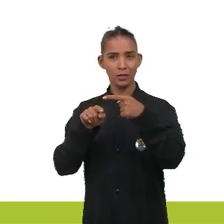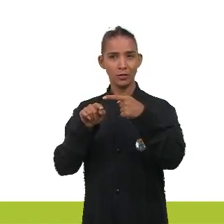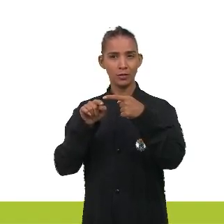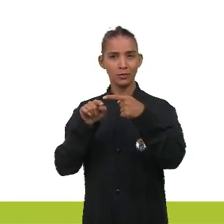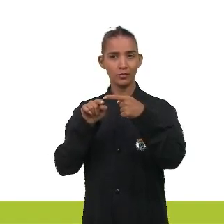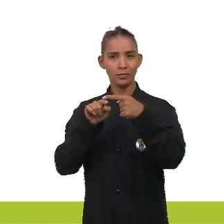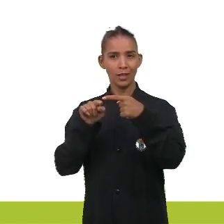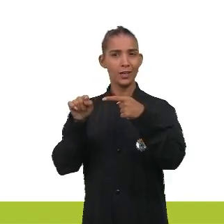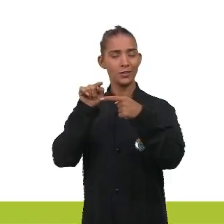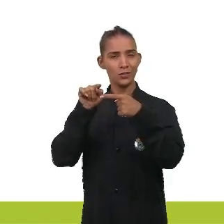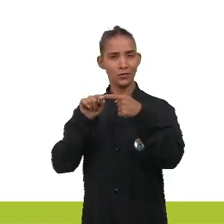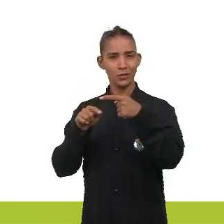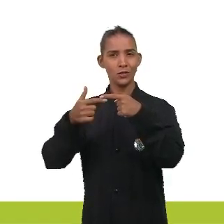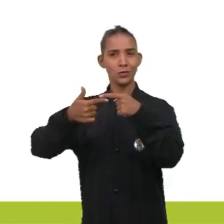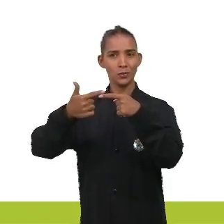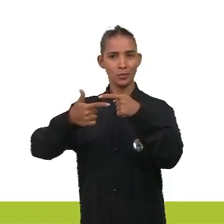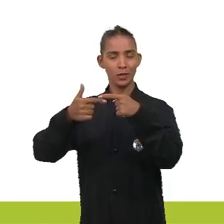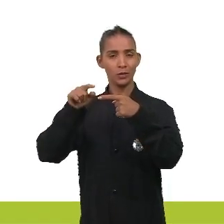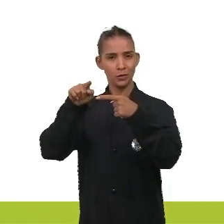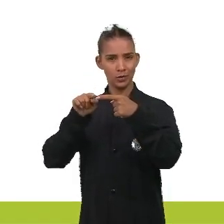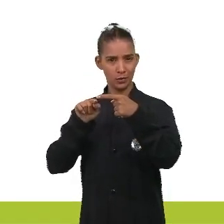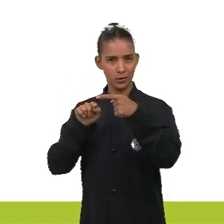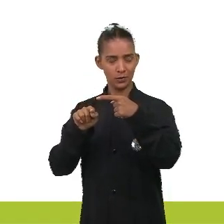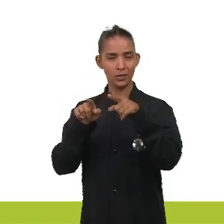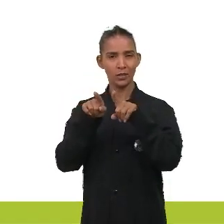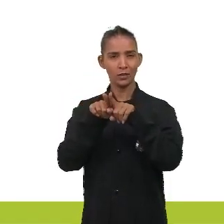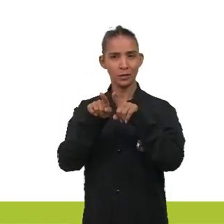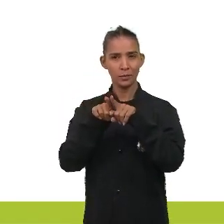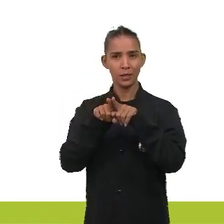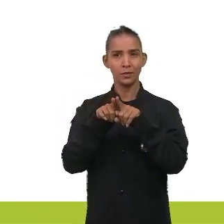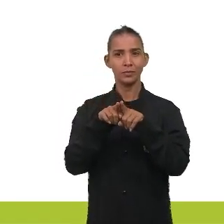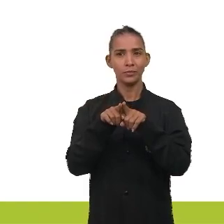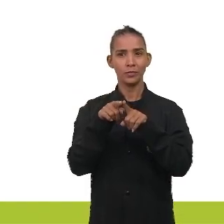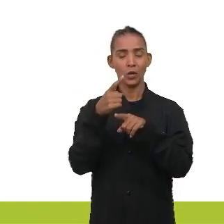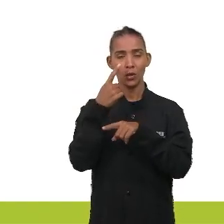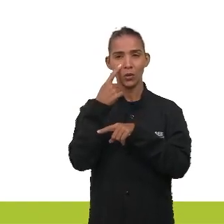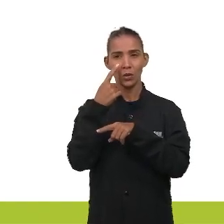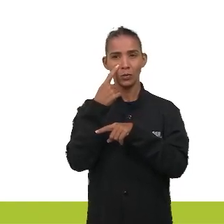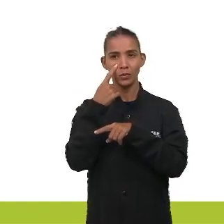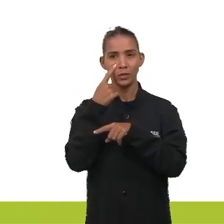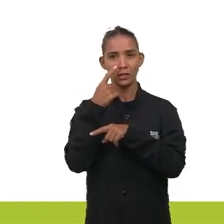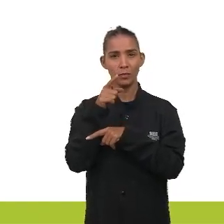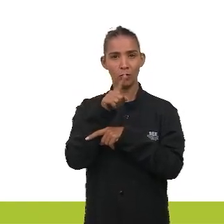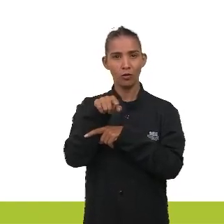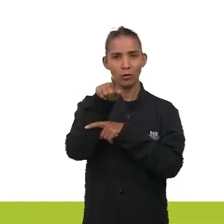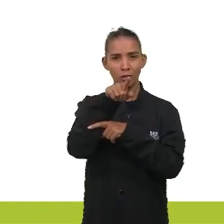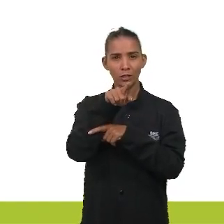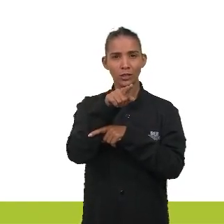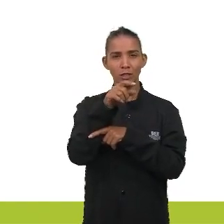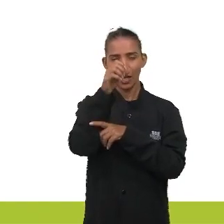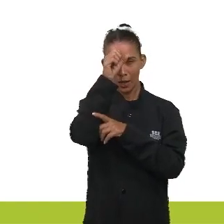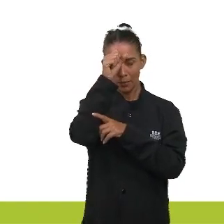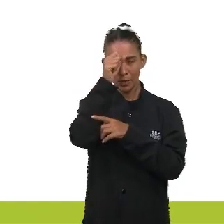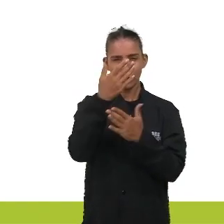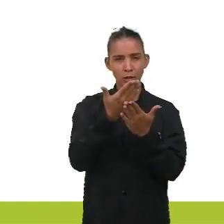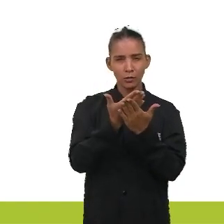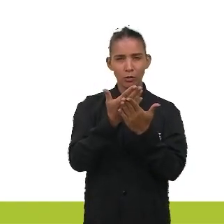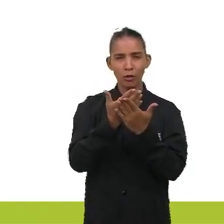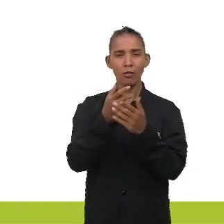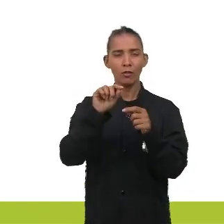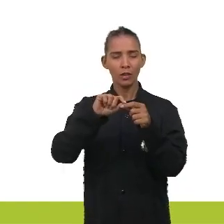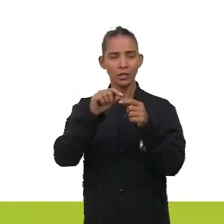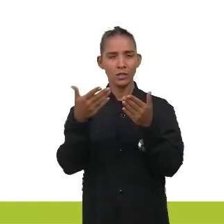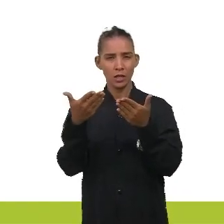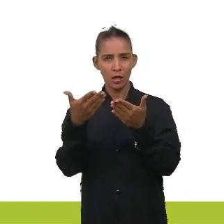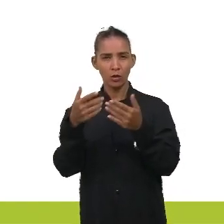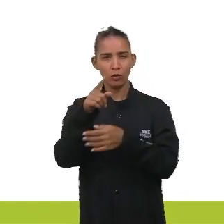mais, vamos dizer assim, tá? E o problema pode ser resolvido dessa maneira. Aqui eu vou deixar para você fazer as contas, ok? O mais